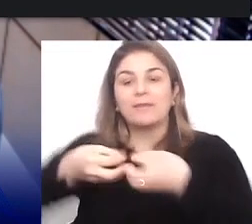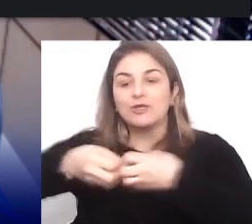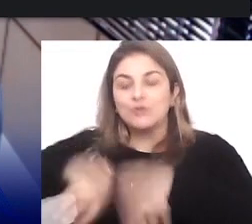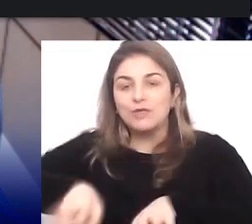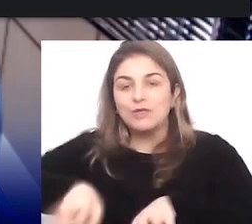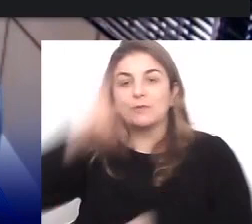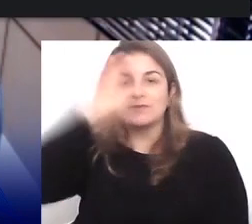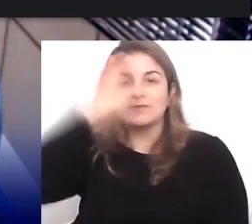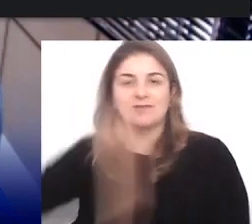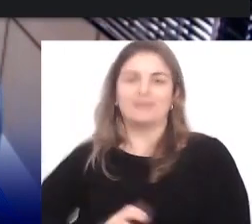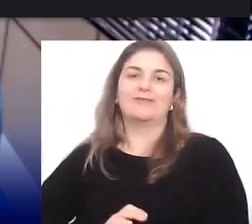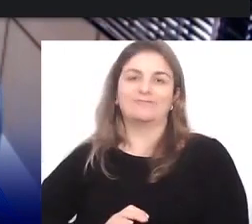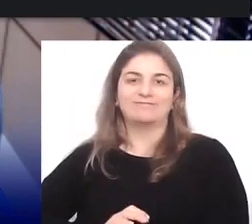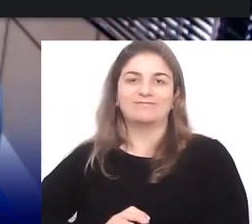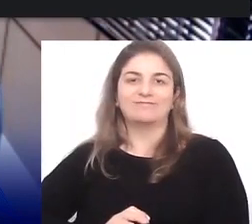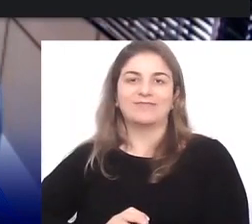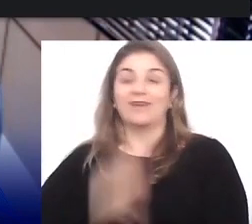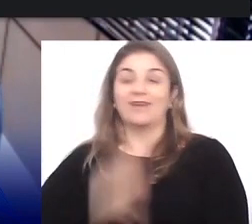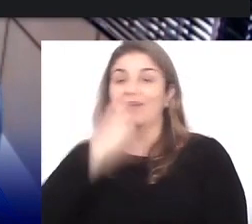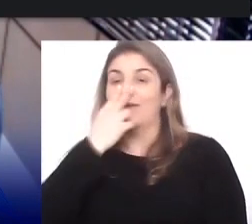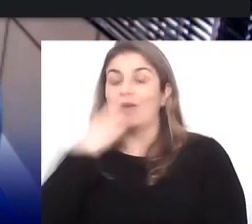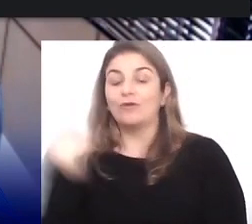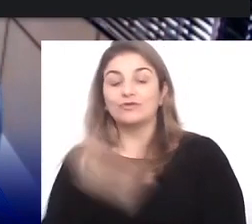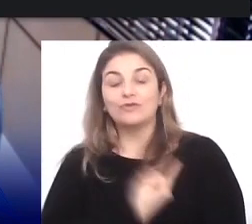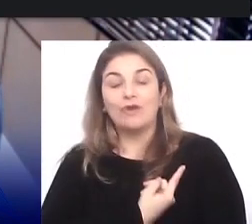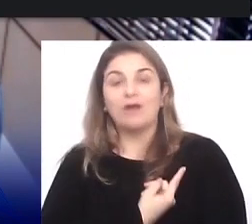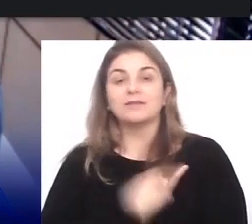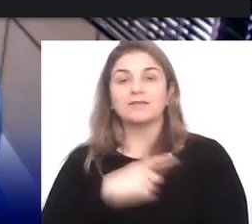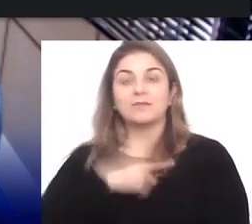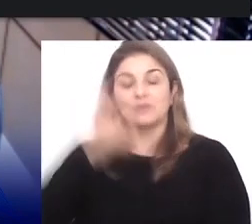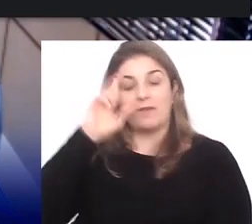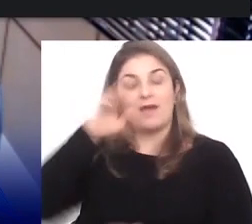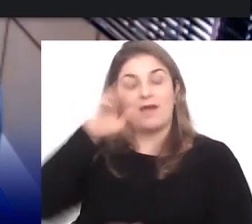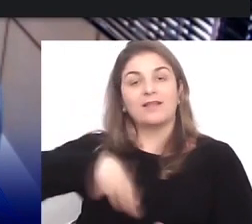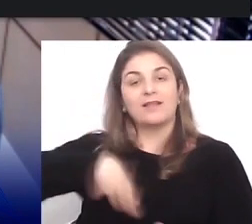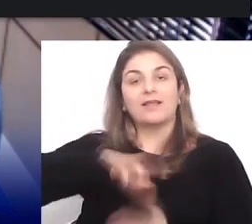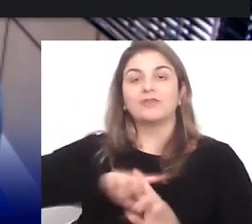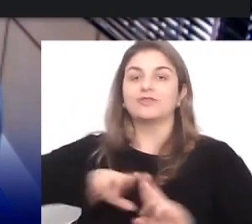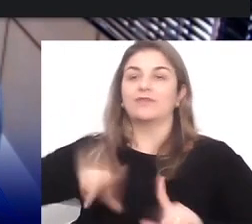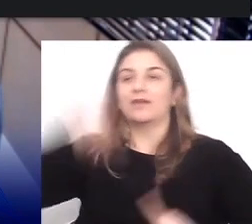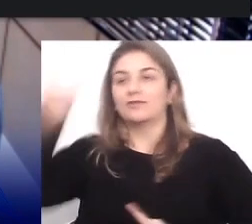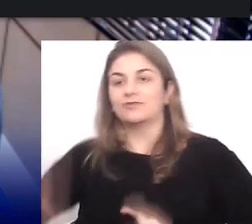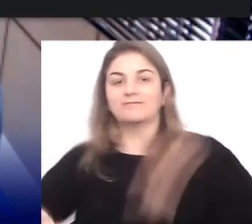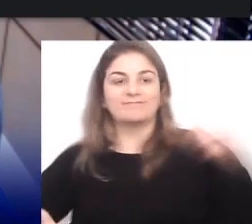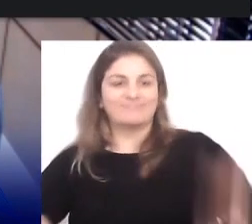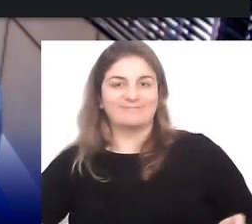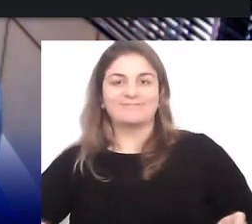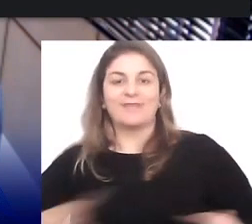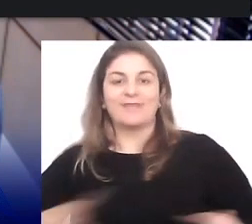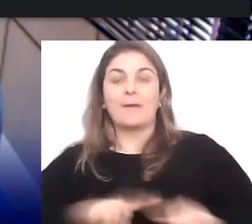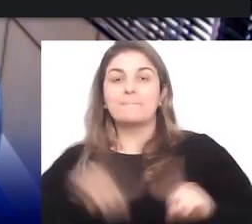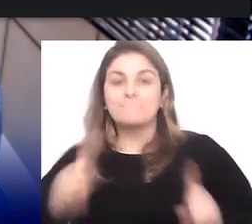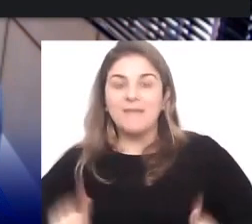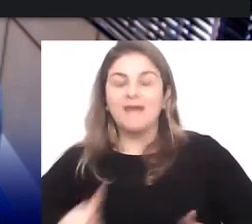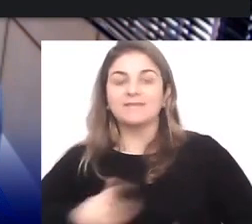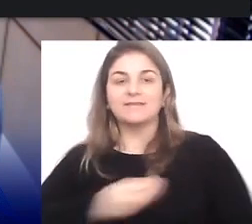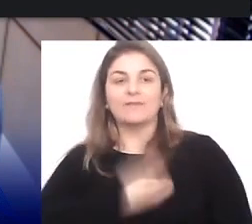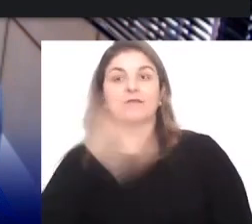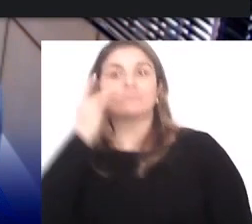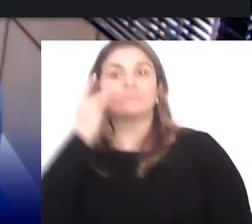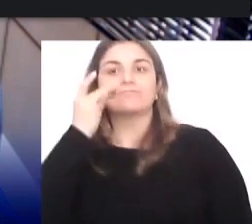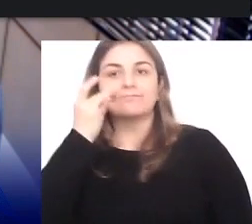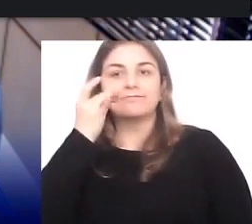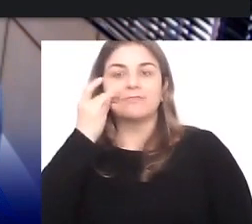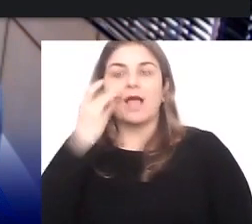obviamente, até, do que a nossa, digamos, real e concreta, que tem os seus problemas. Mas o virtual auxilia numa dimensão,